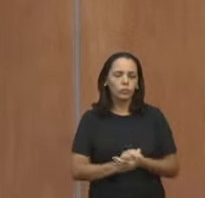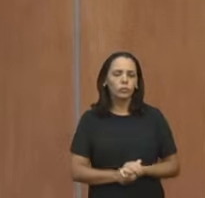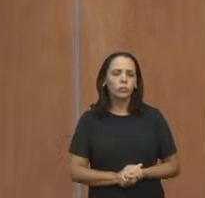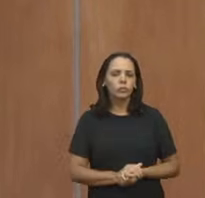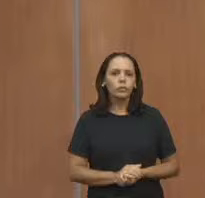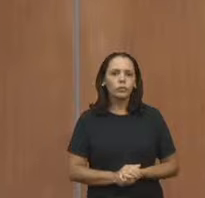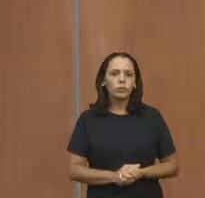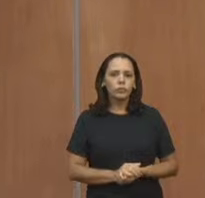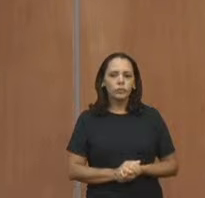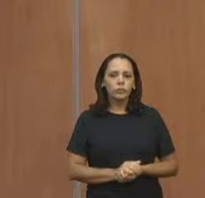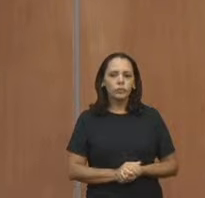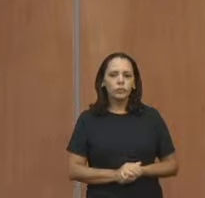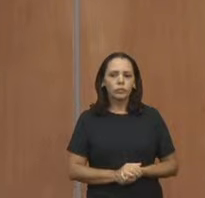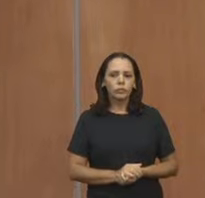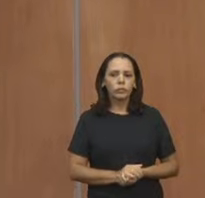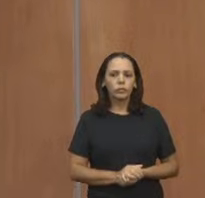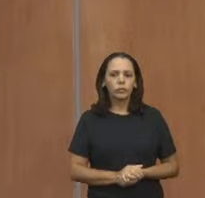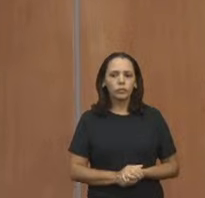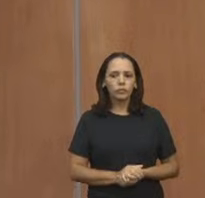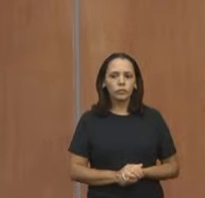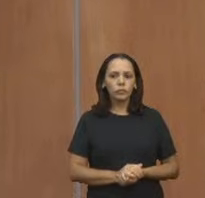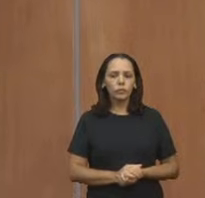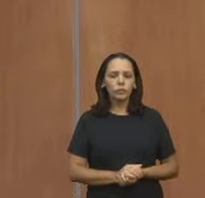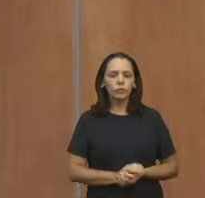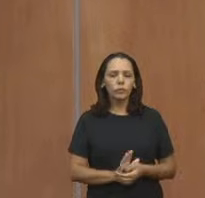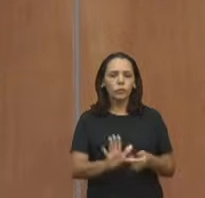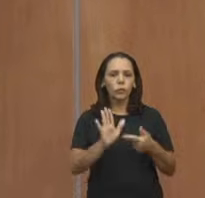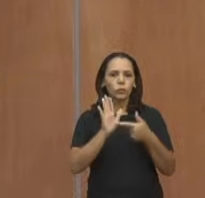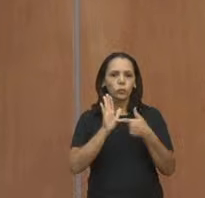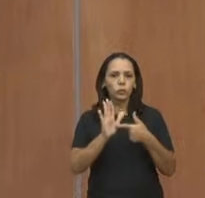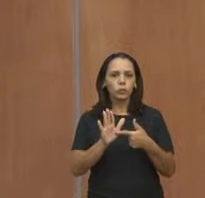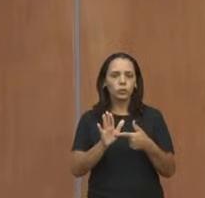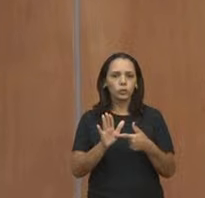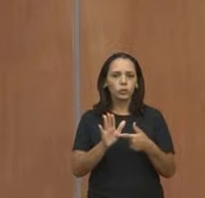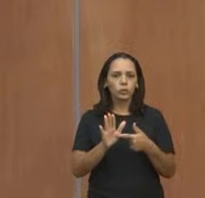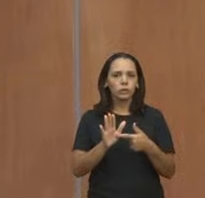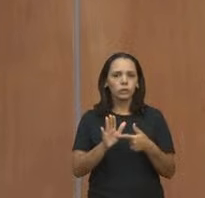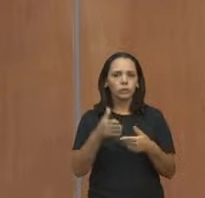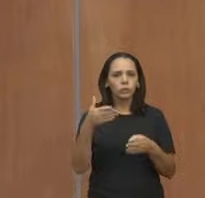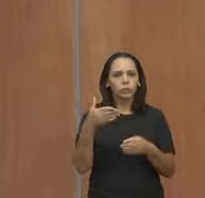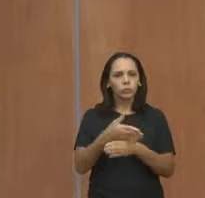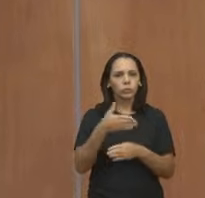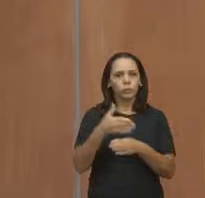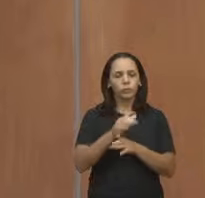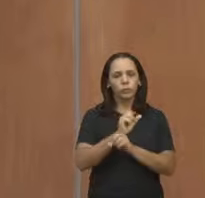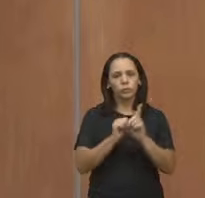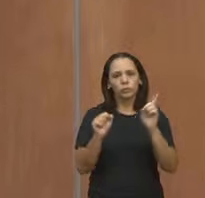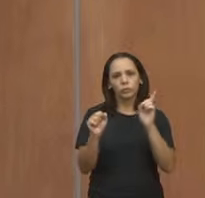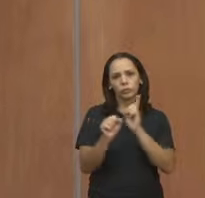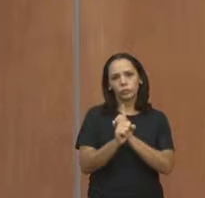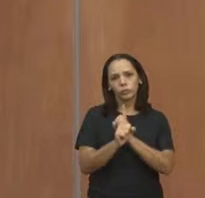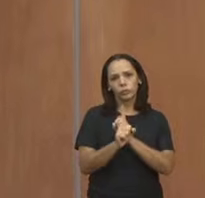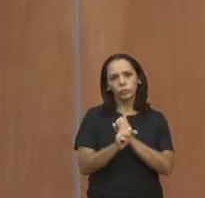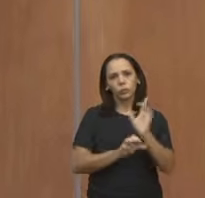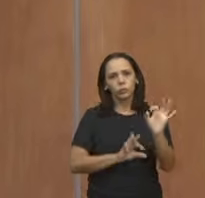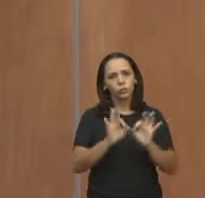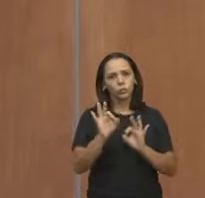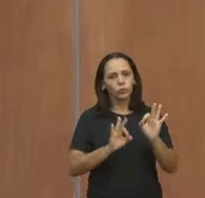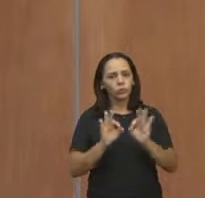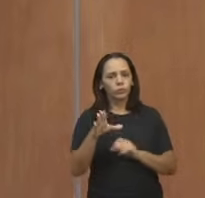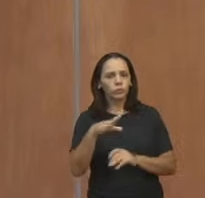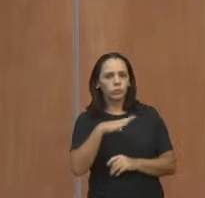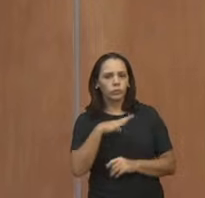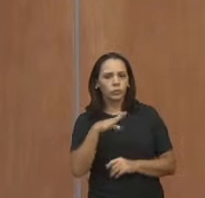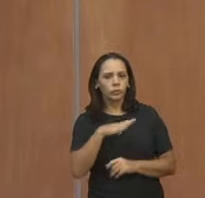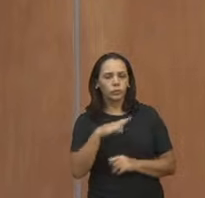anos e últimos meses, reafirmando a centralidade da participação social no planejamento